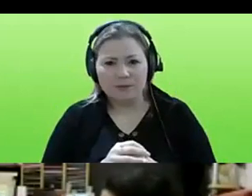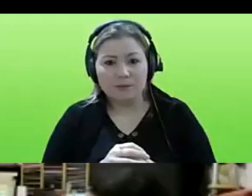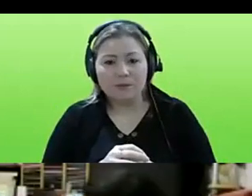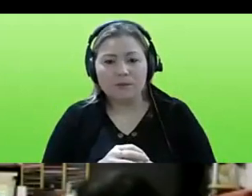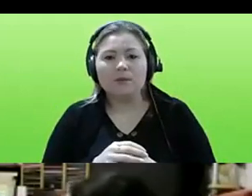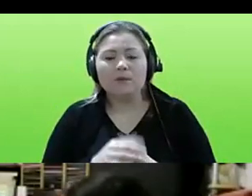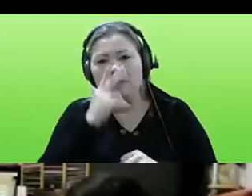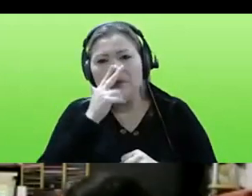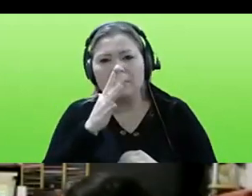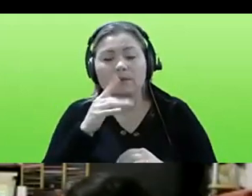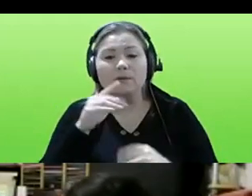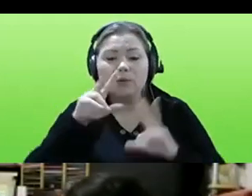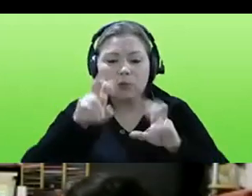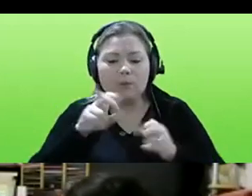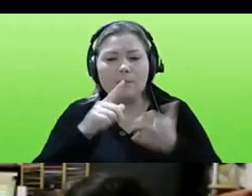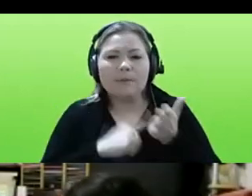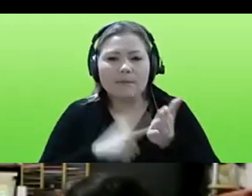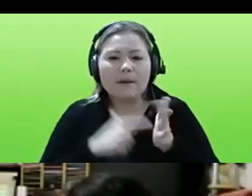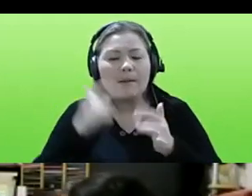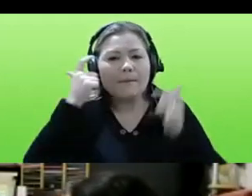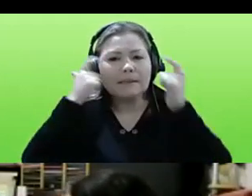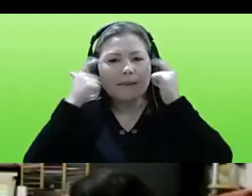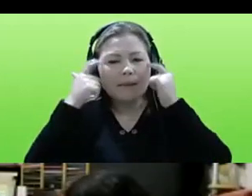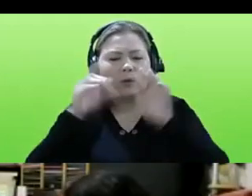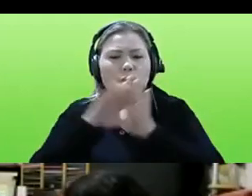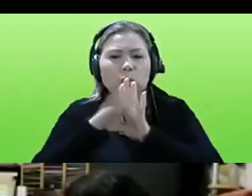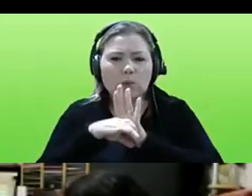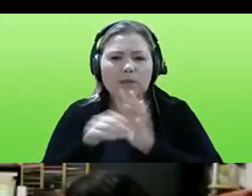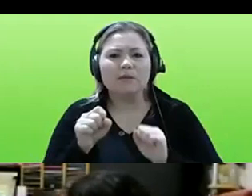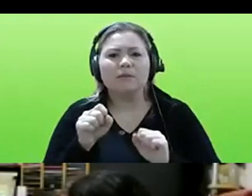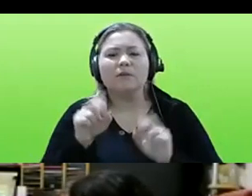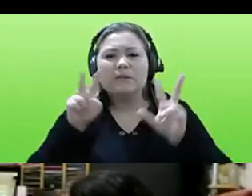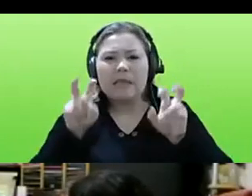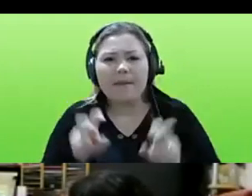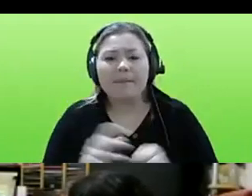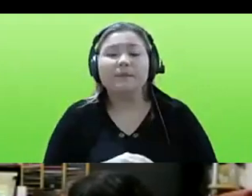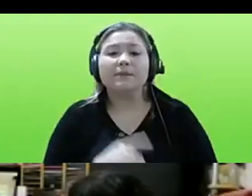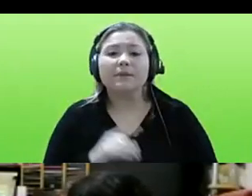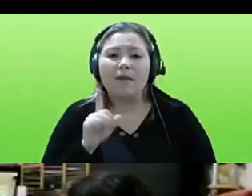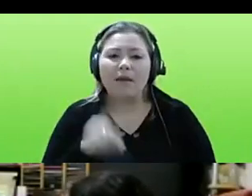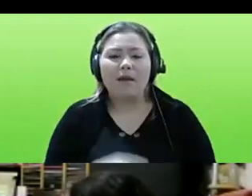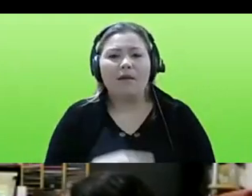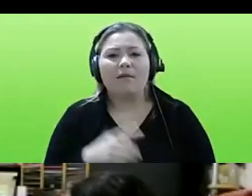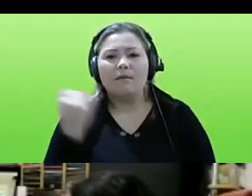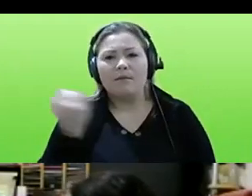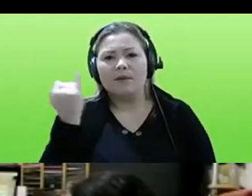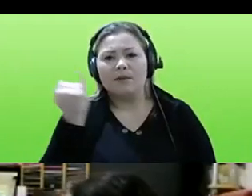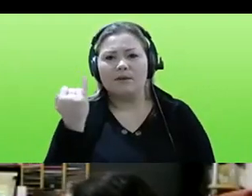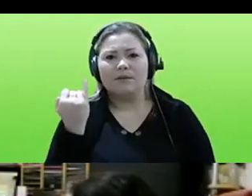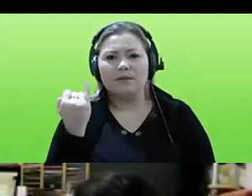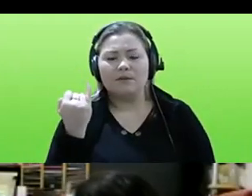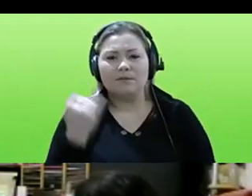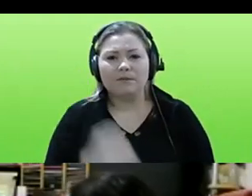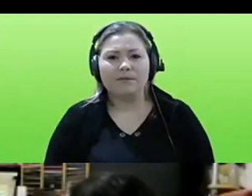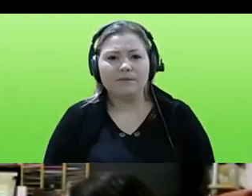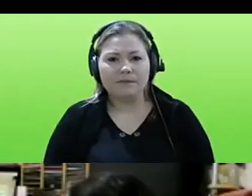de obras, de pensamentos, de conceitos, temas que sejam relevantes para